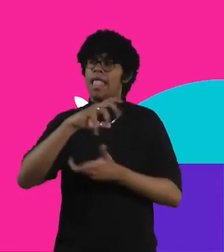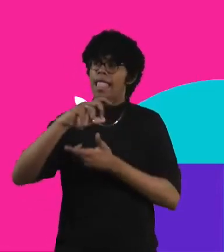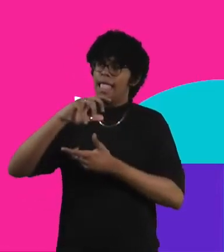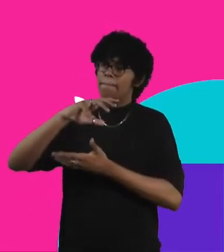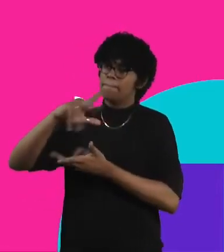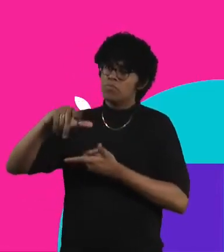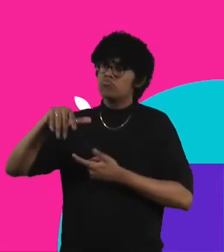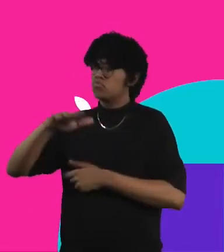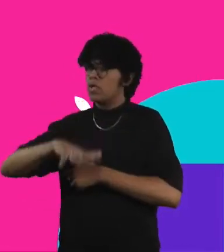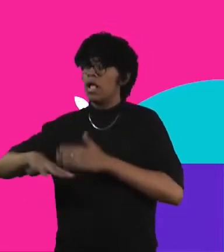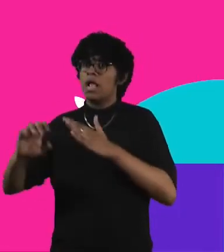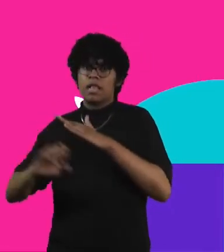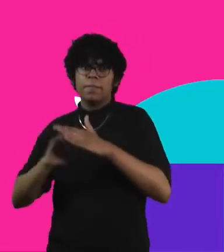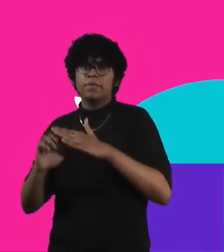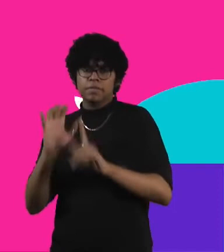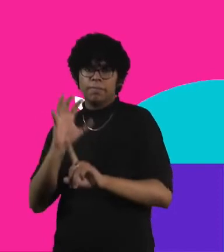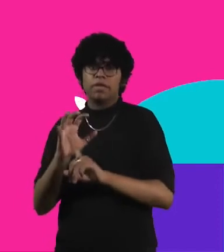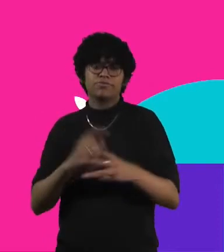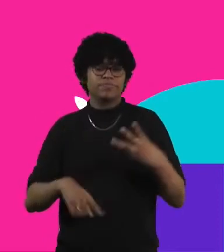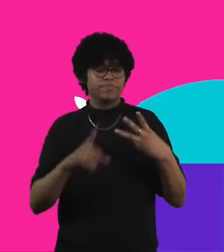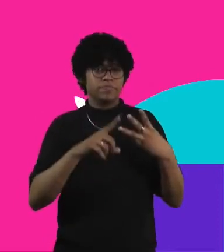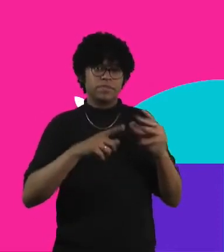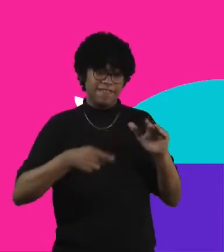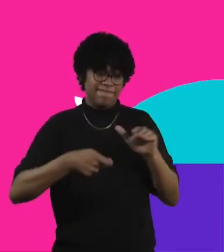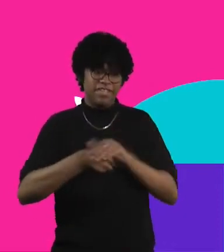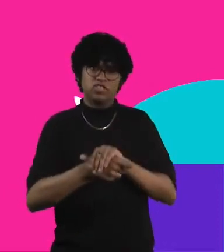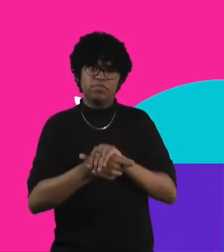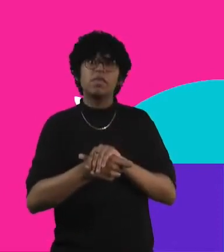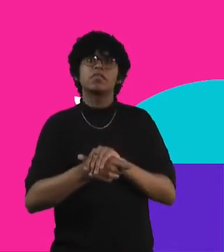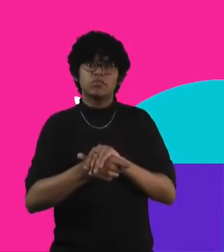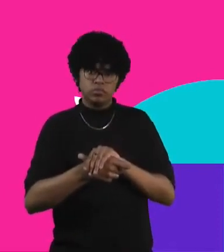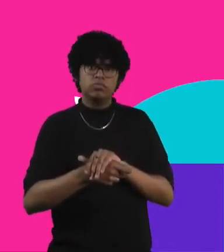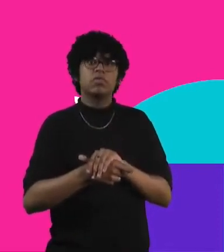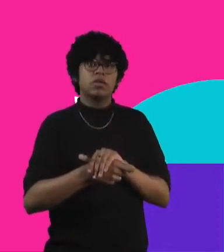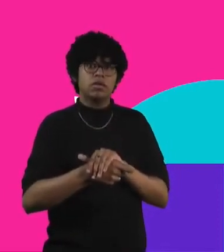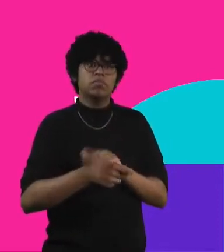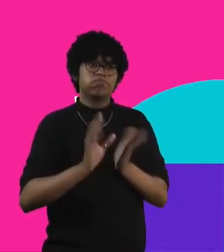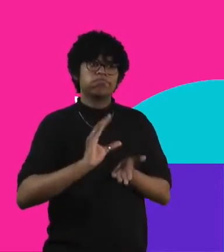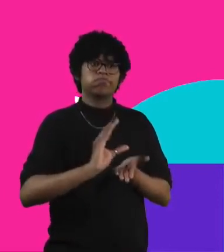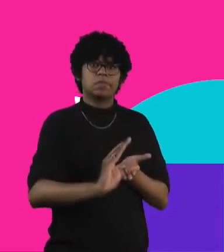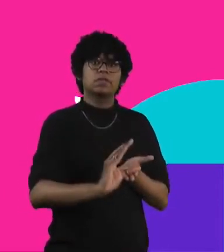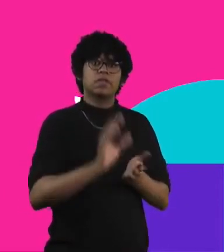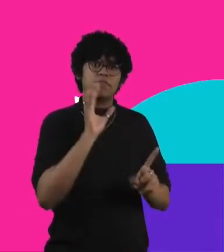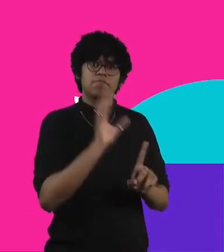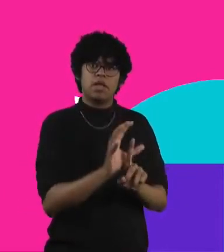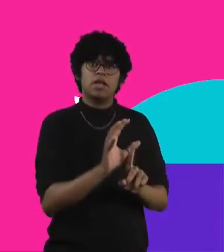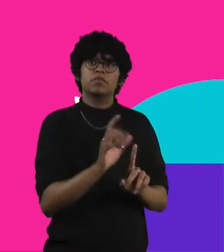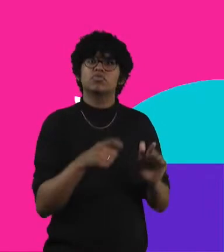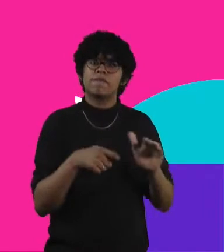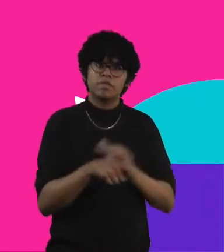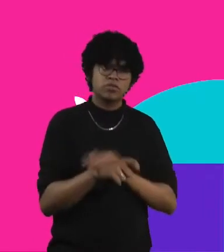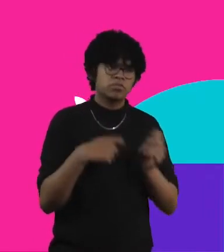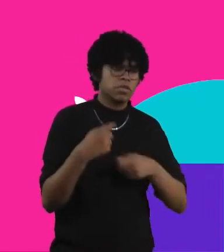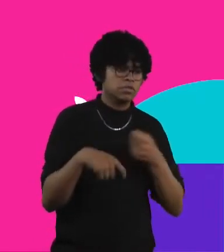organizações de impacto no Brasil. A gente trabalha com investimento de impacto, então a gente faz investimento direto em negócio, faz investimento